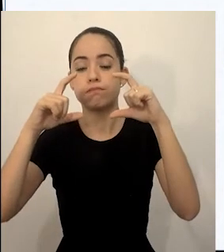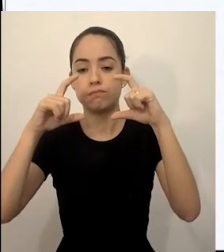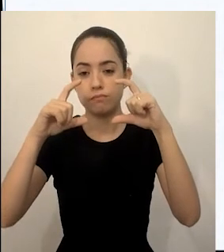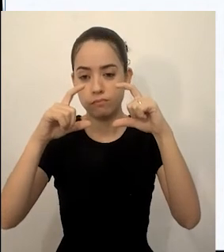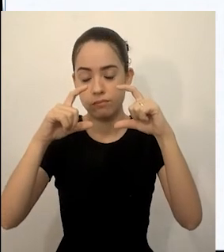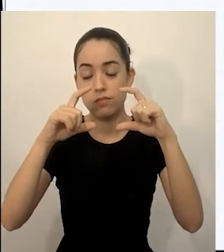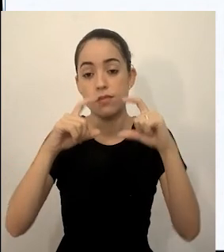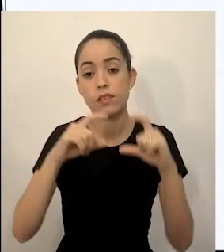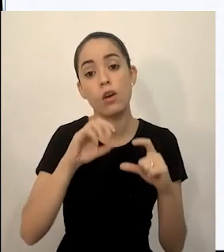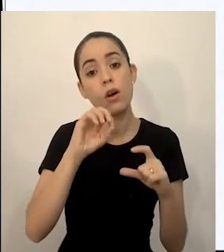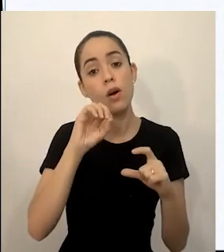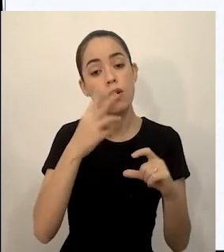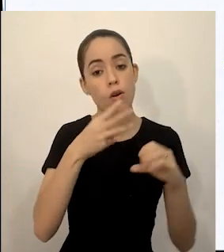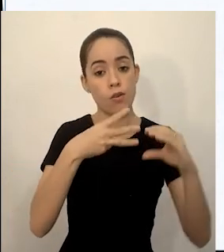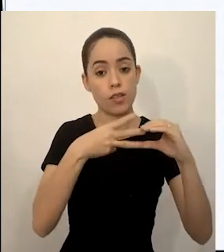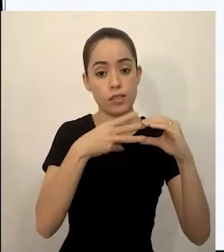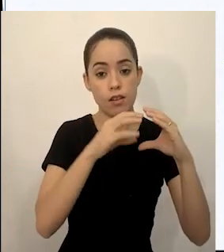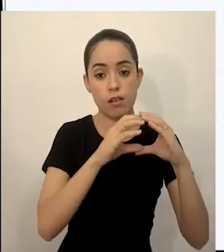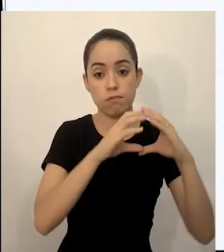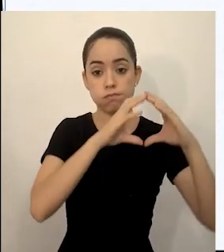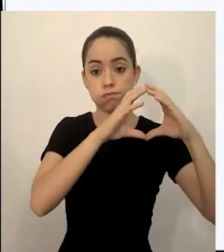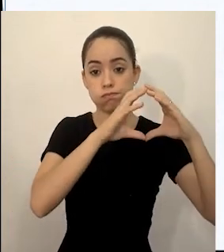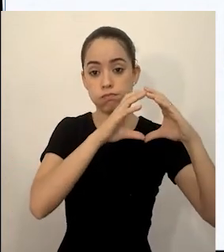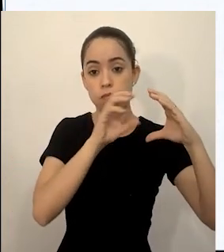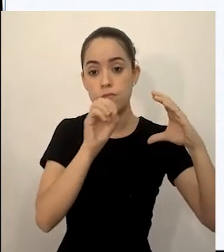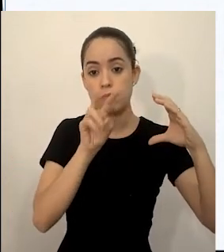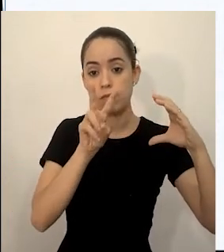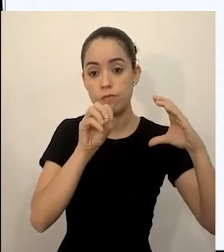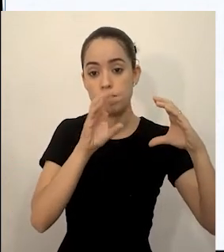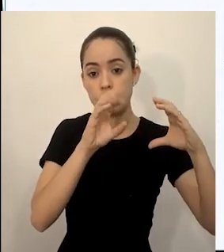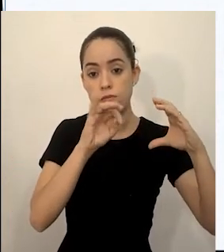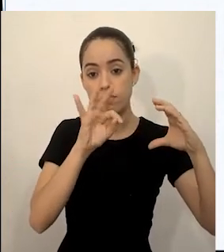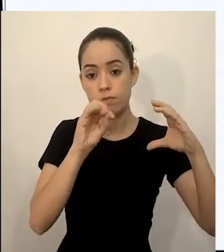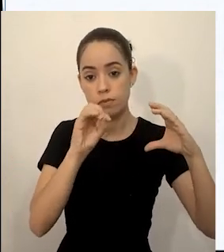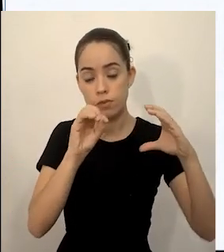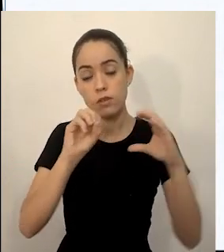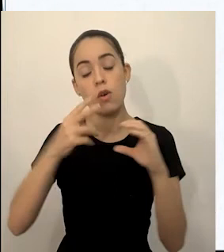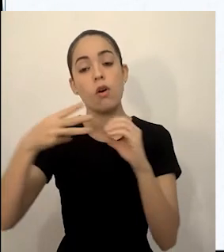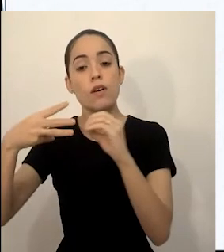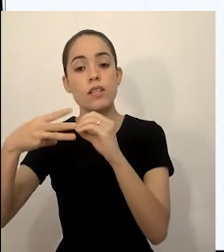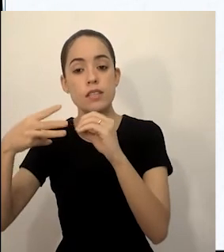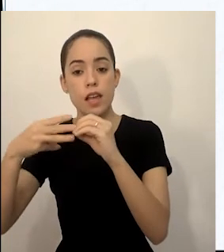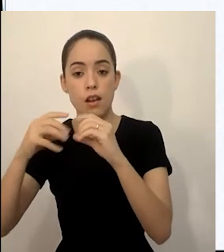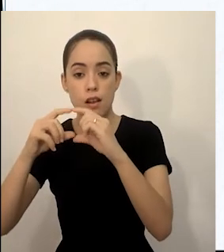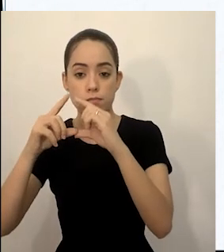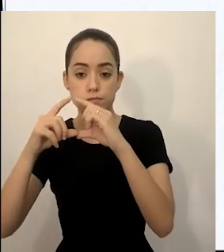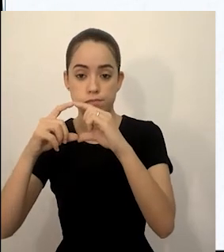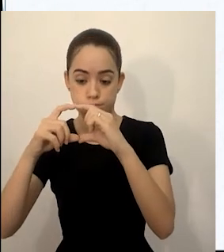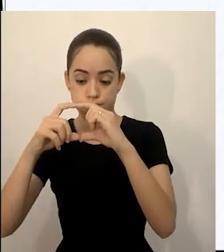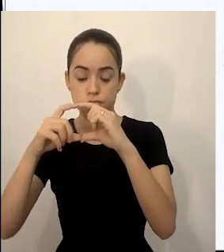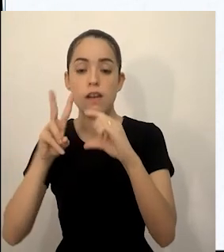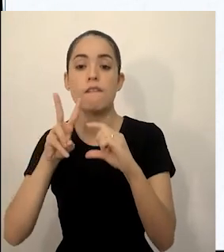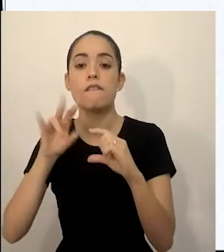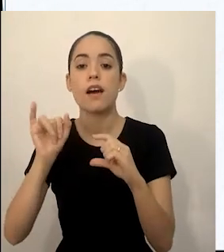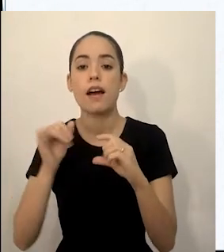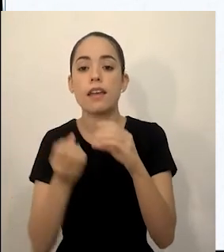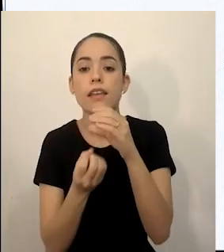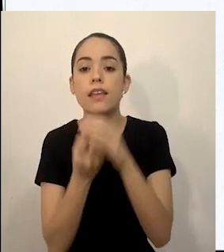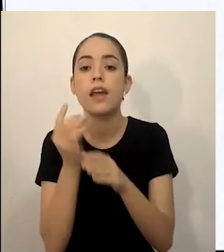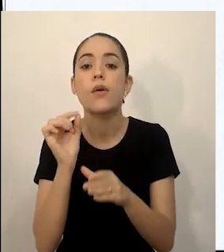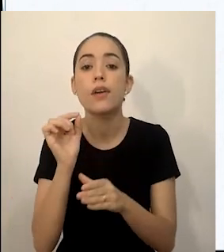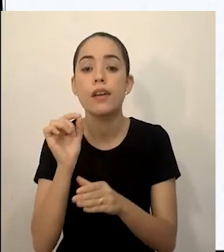Tanto o ovócito como as células da granulosa produzirão